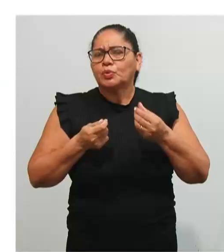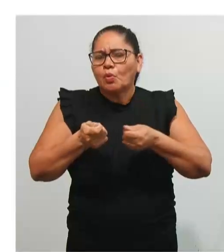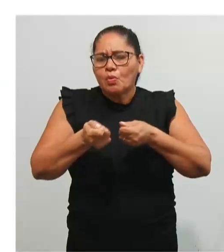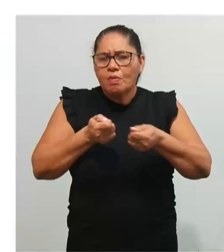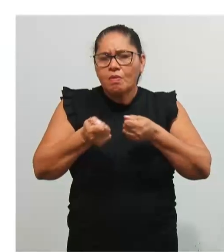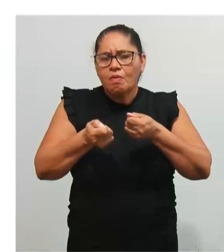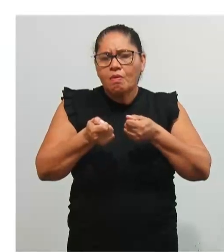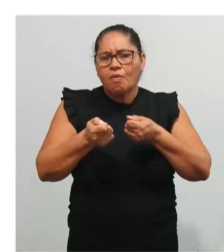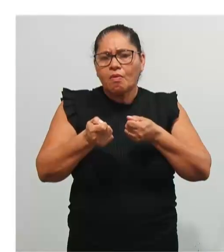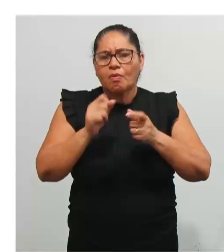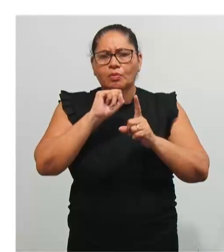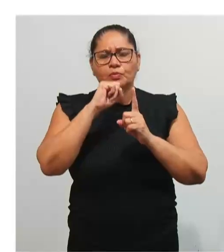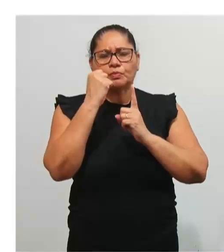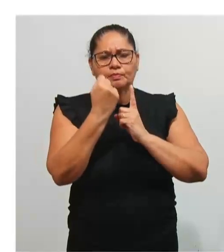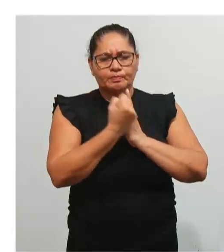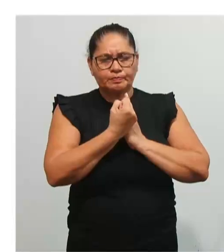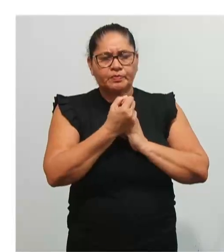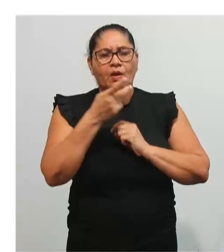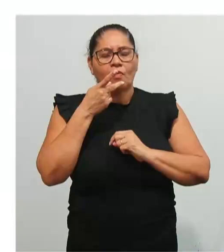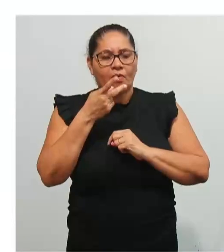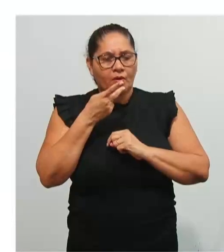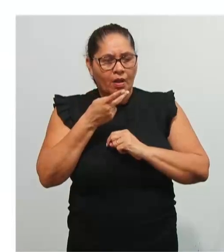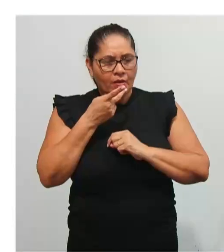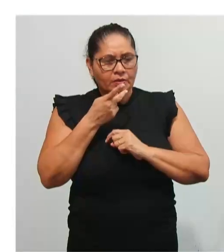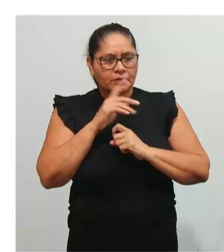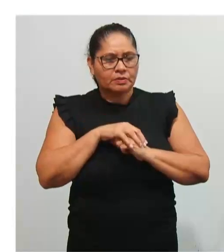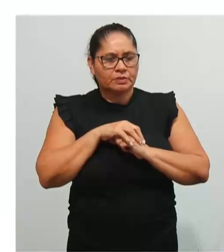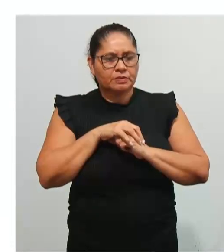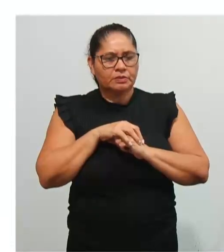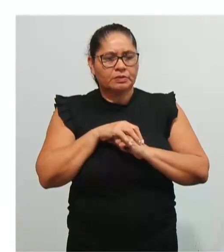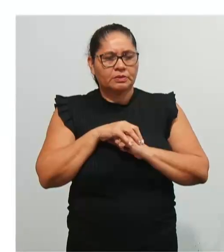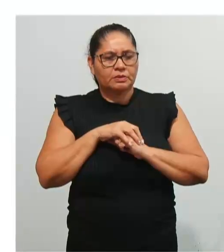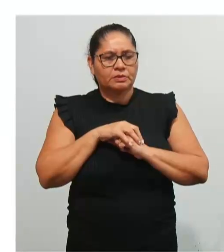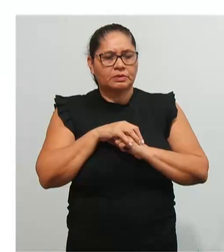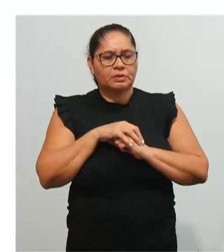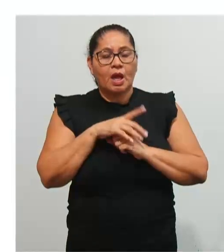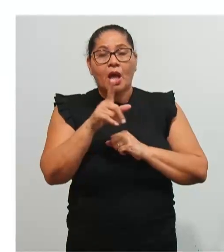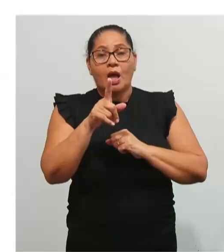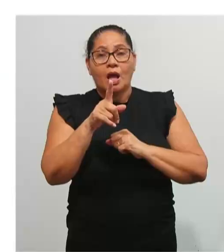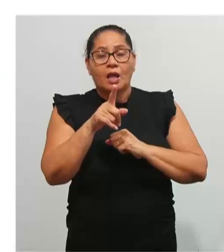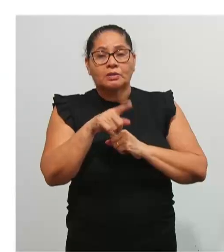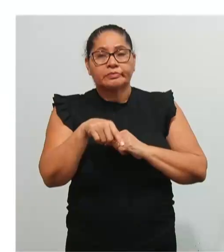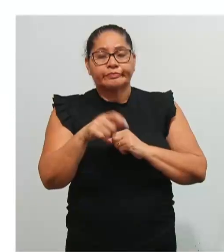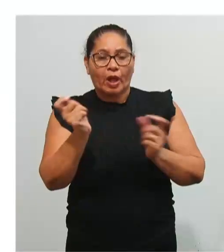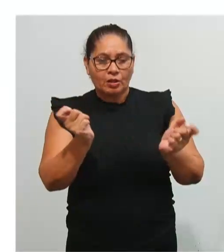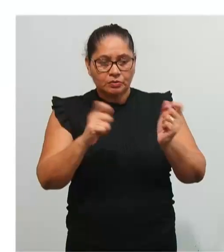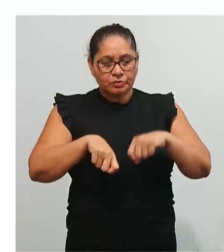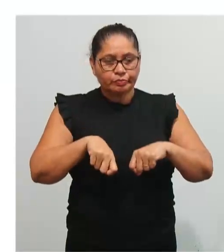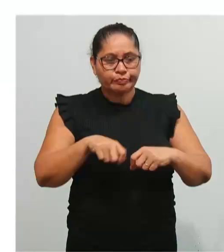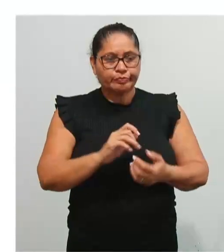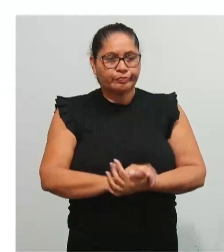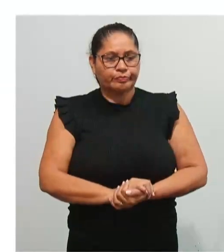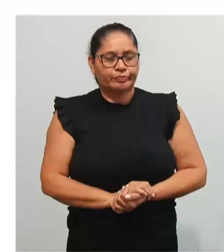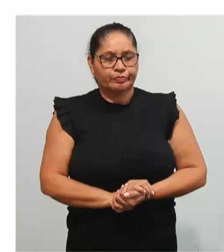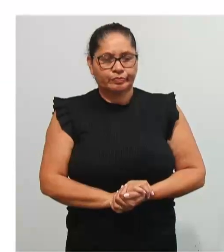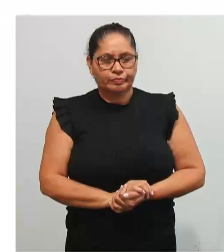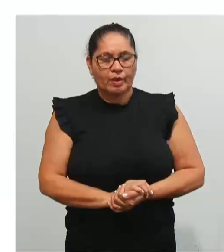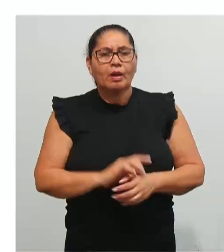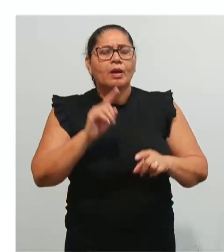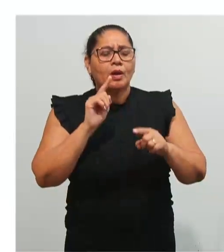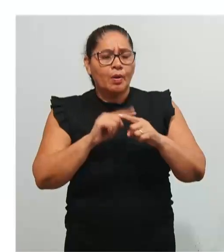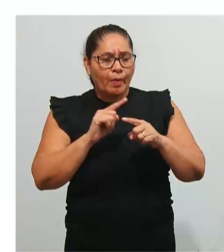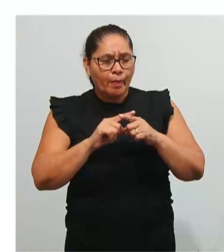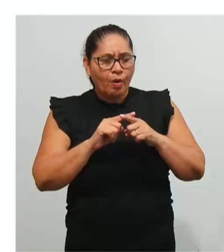controle social. A gente vai estar falando aí, então, um pouquinho sobre o conceito de governabilidade. Porque é